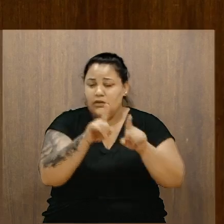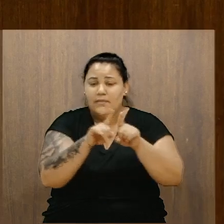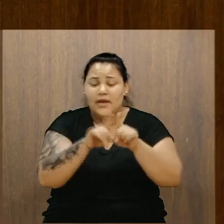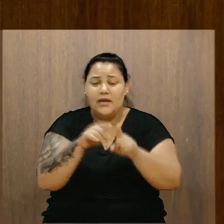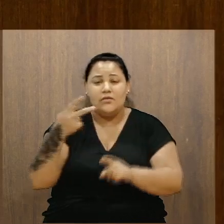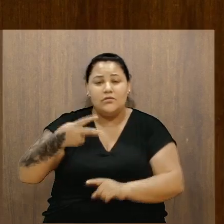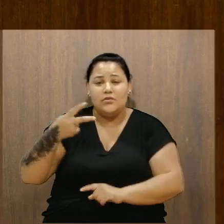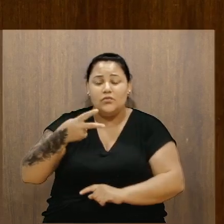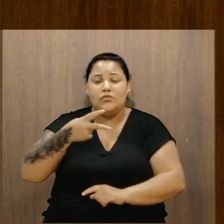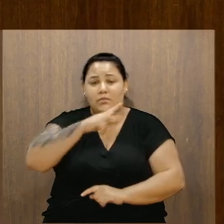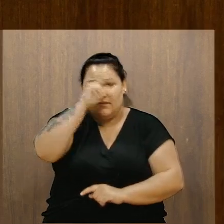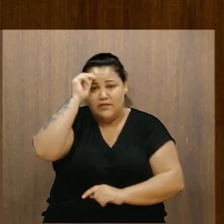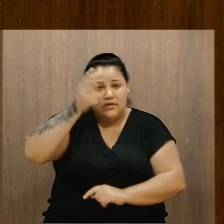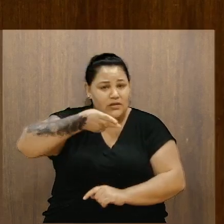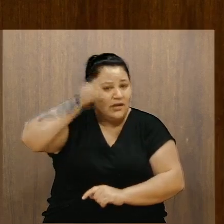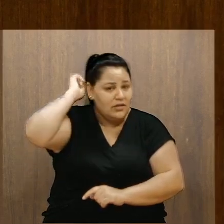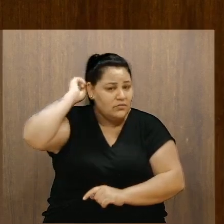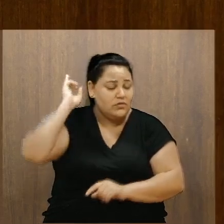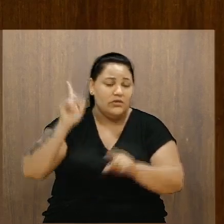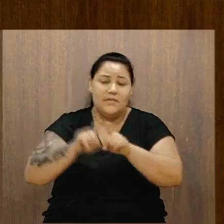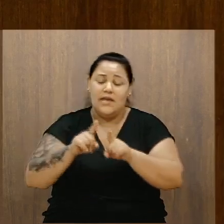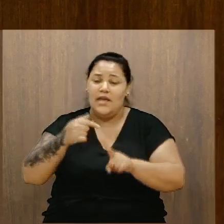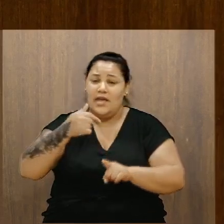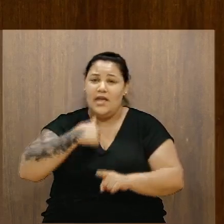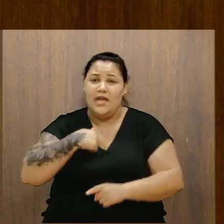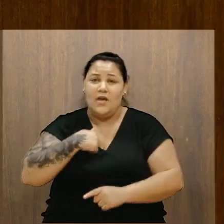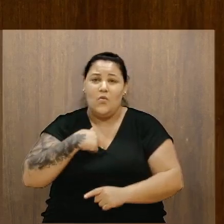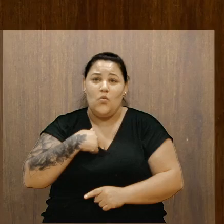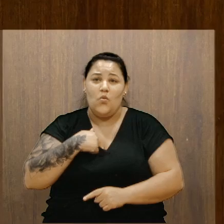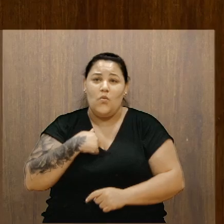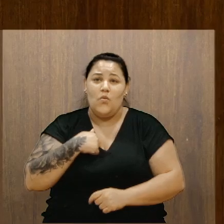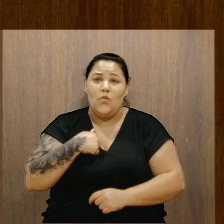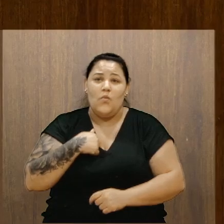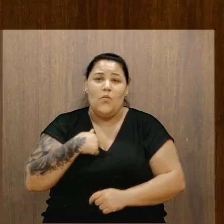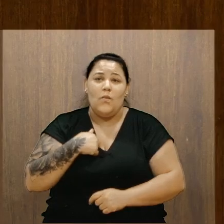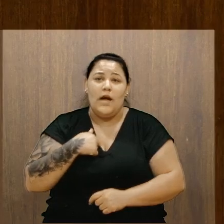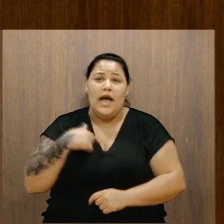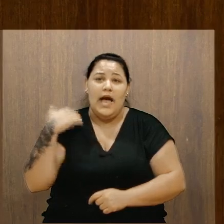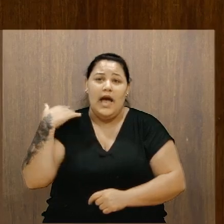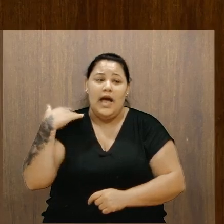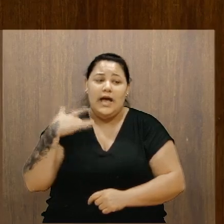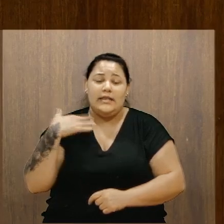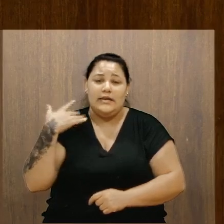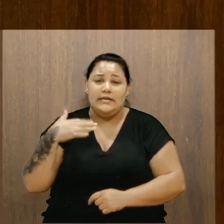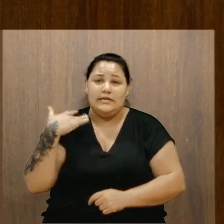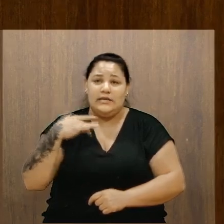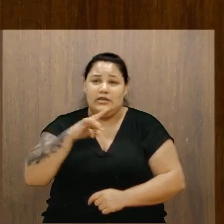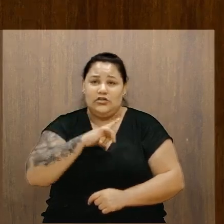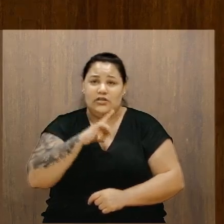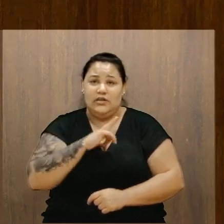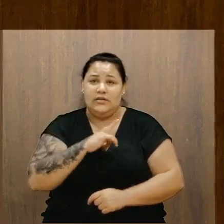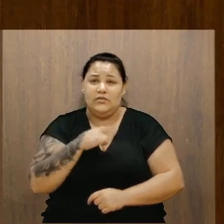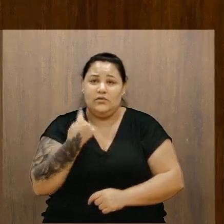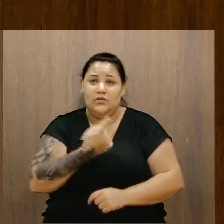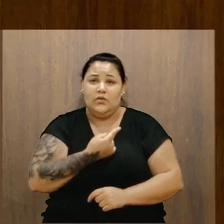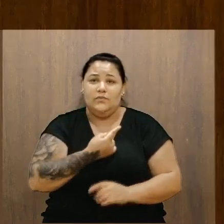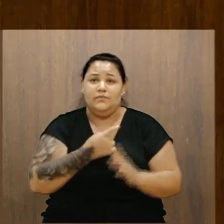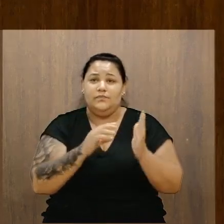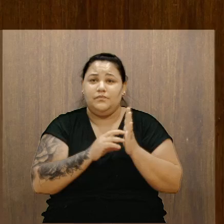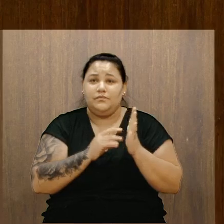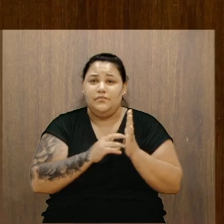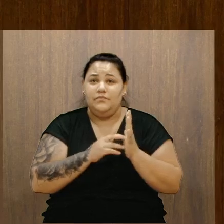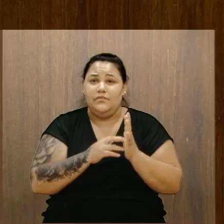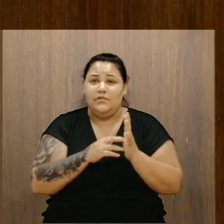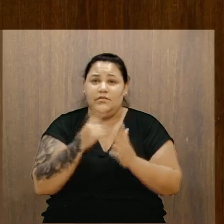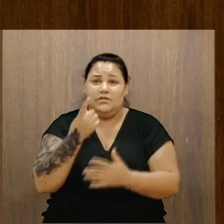Néspolo, porque uma coisa que eu, a Andressa, temos como base, militamos do mesmo partido desde os 16 anos, é